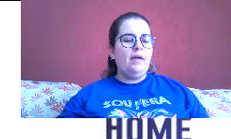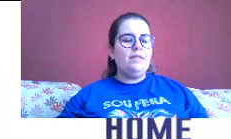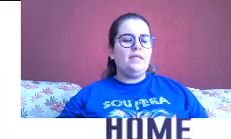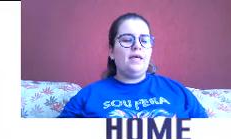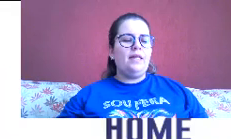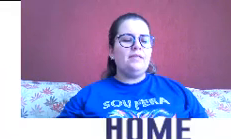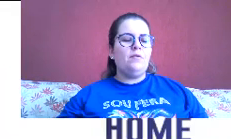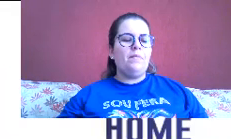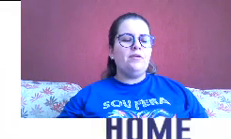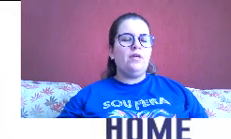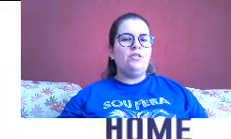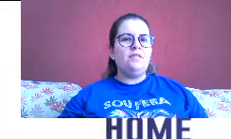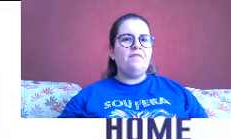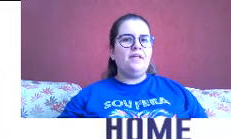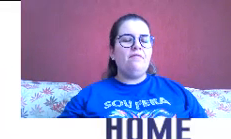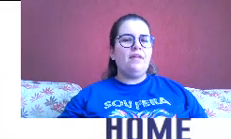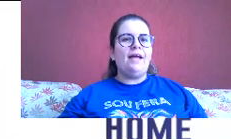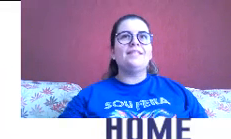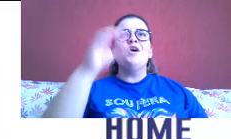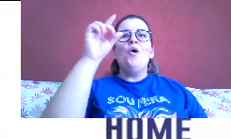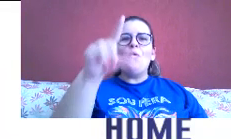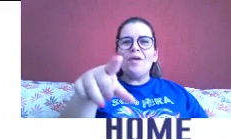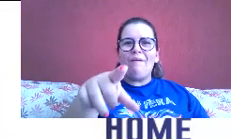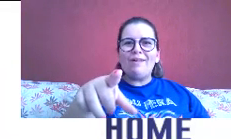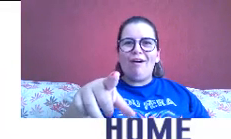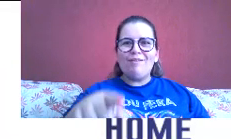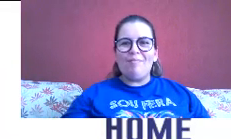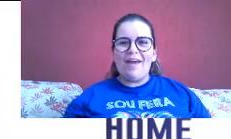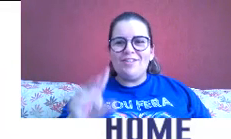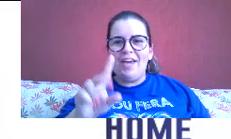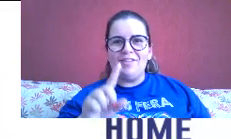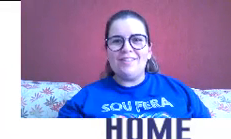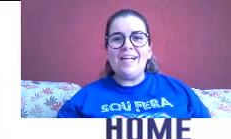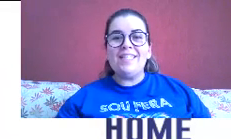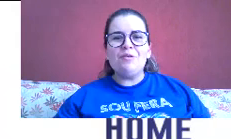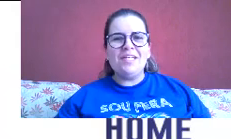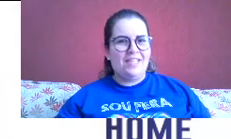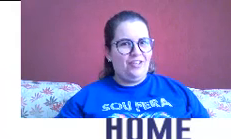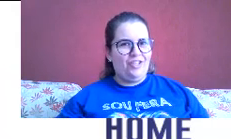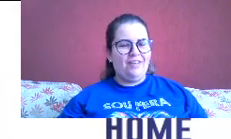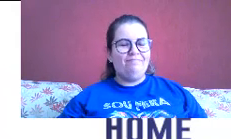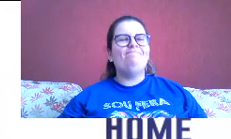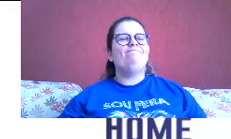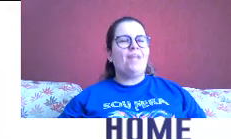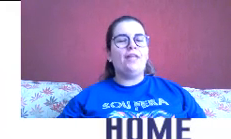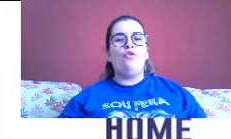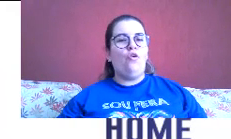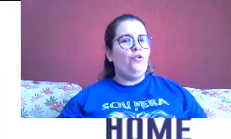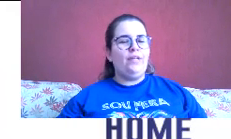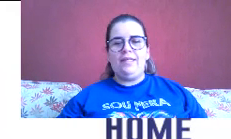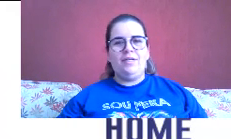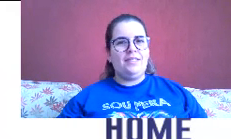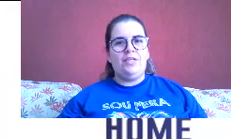lembre-se que elas são personagens inventadas um que eu adoro também gente Tartarugas Ninja